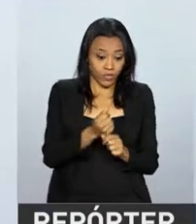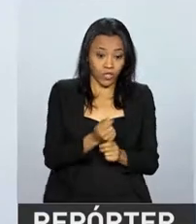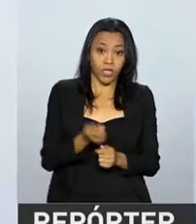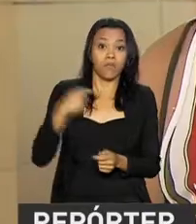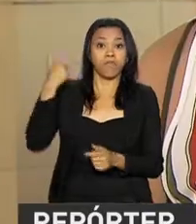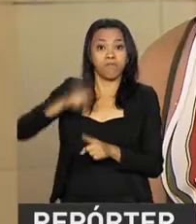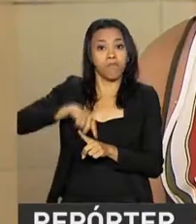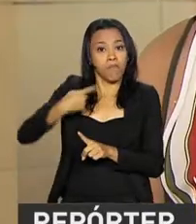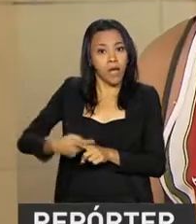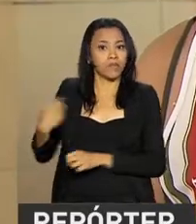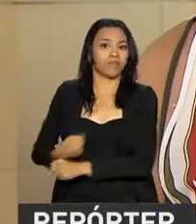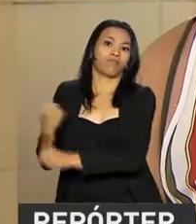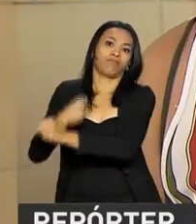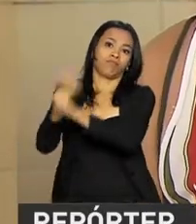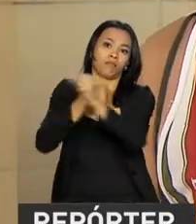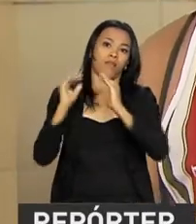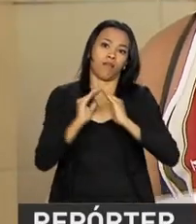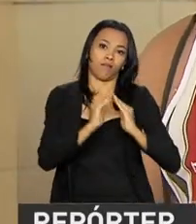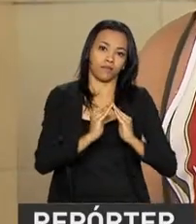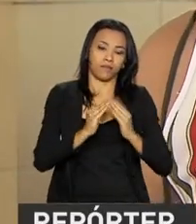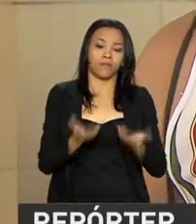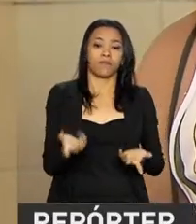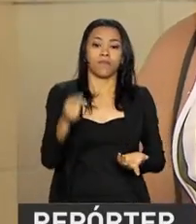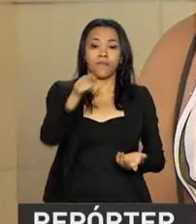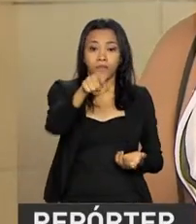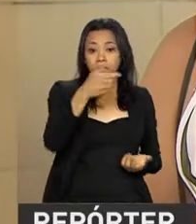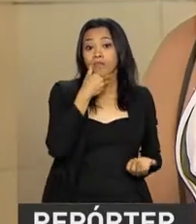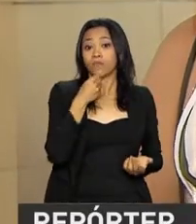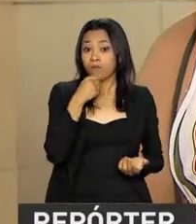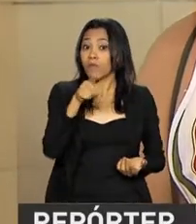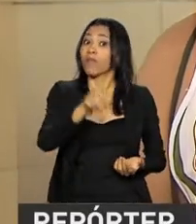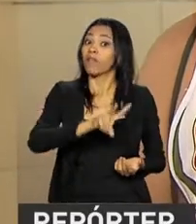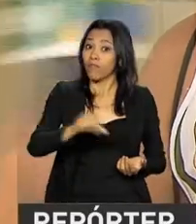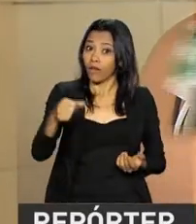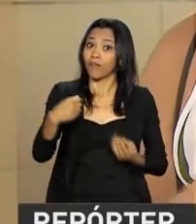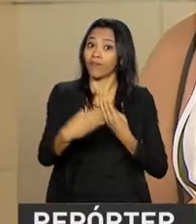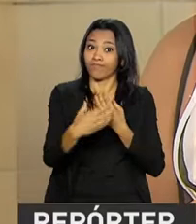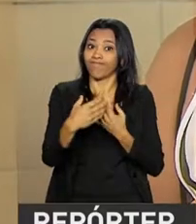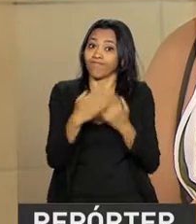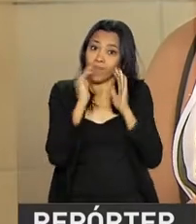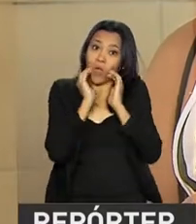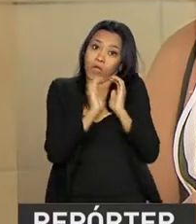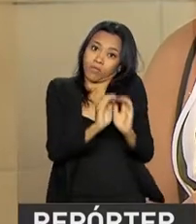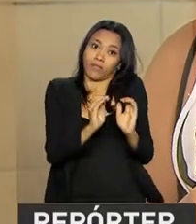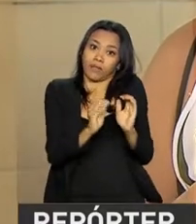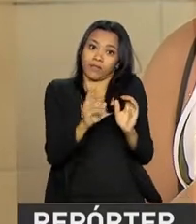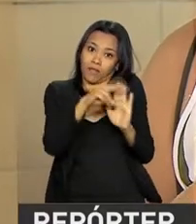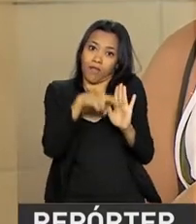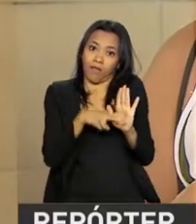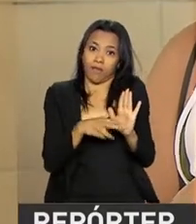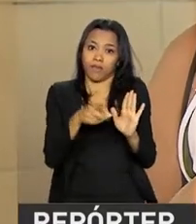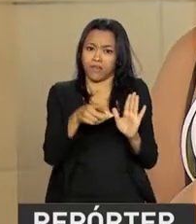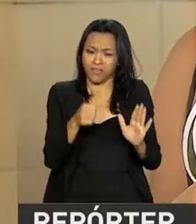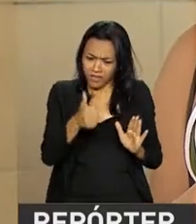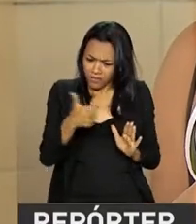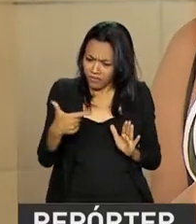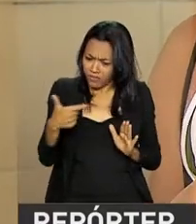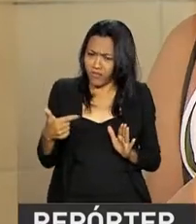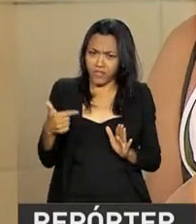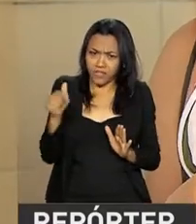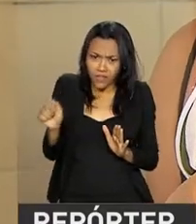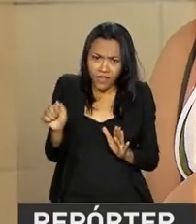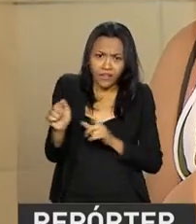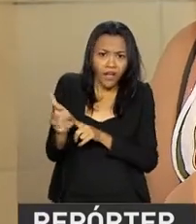mais recomendações que o seu silvio pretende seguir à risca com certeza r$127 como pagar